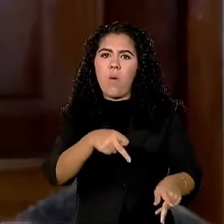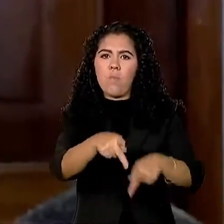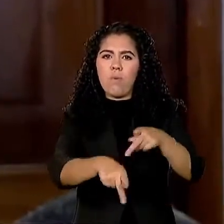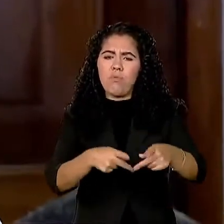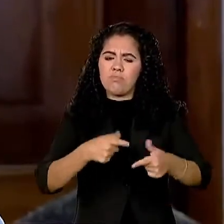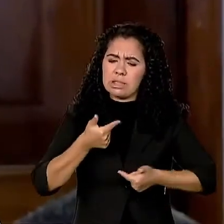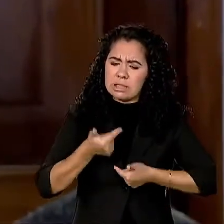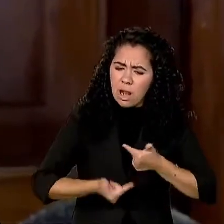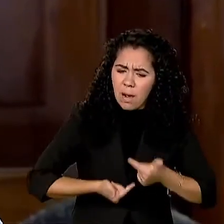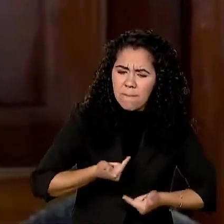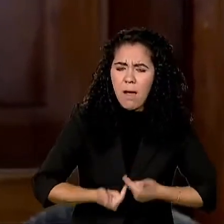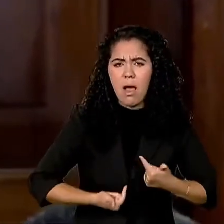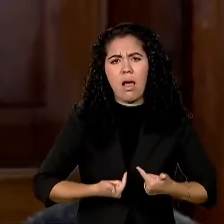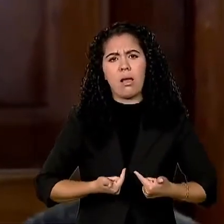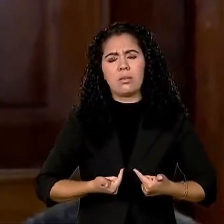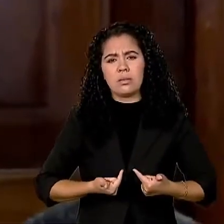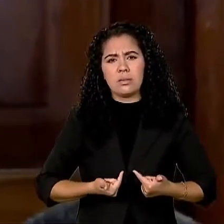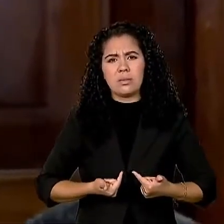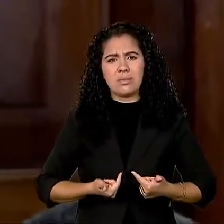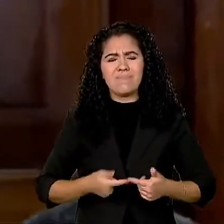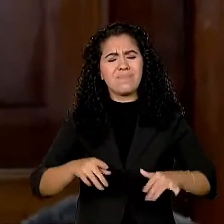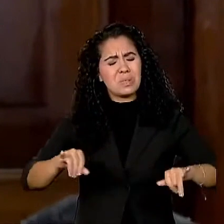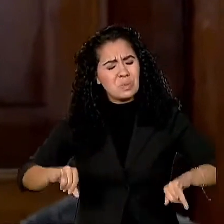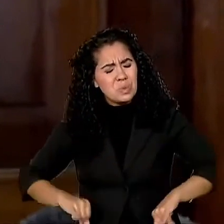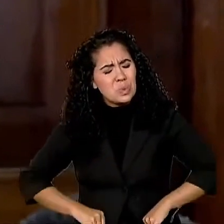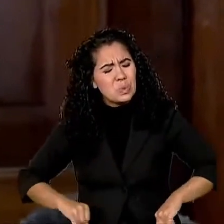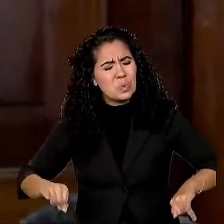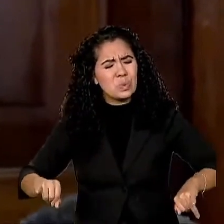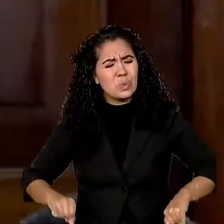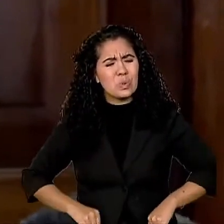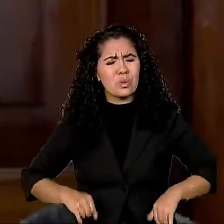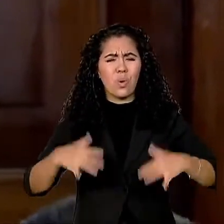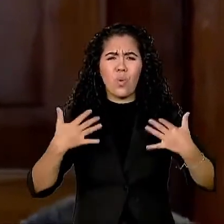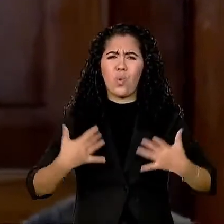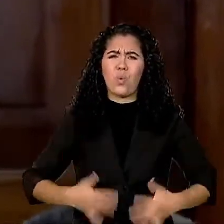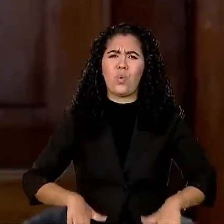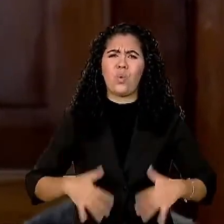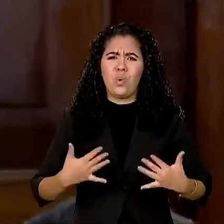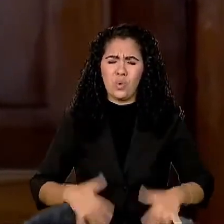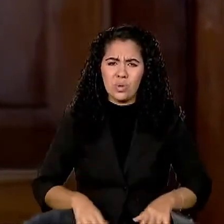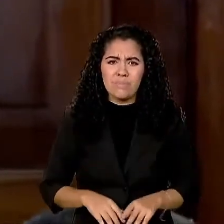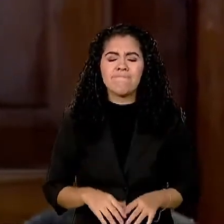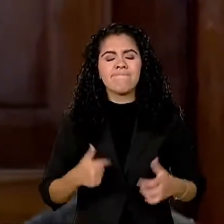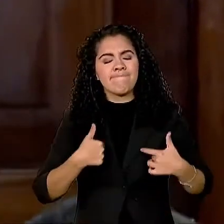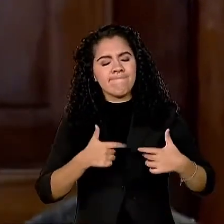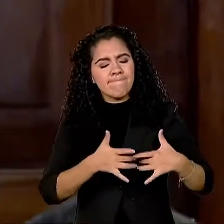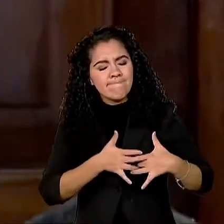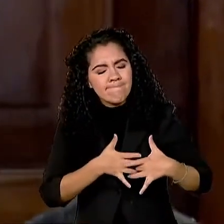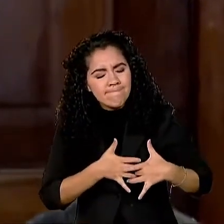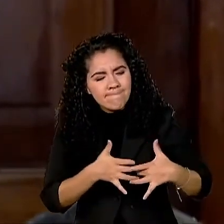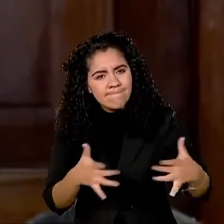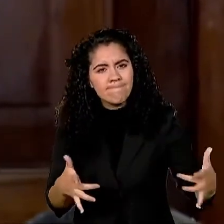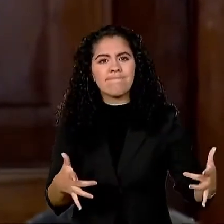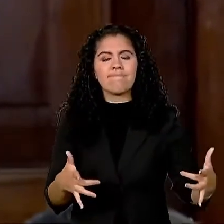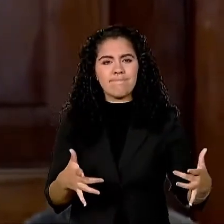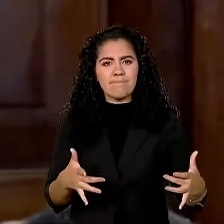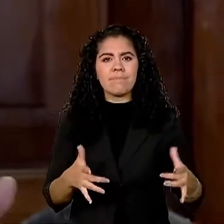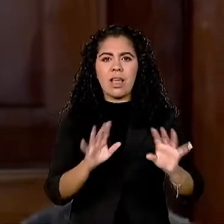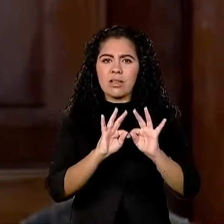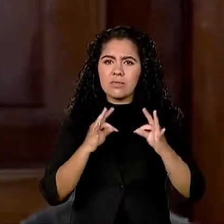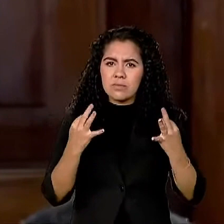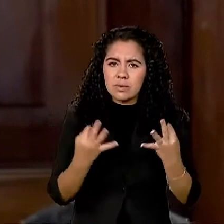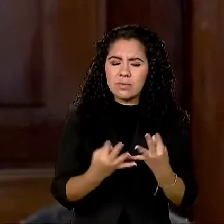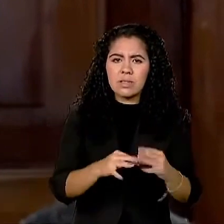possivelmente não precisasse sofrer tanto em tão pouco tempo. Solidariedade aos familiares